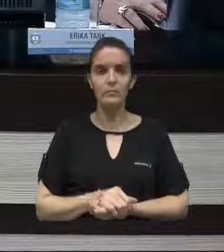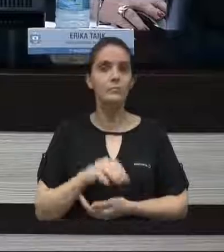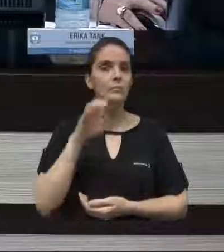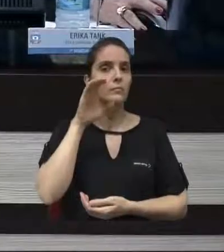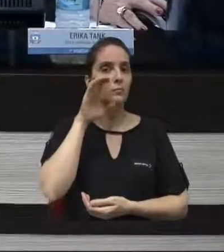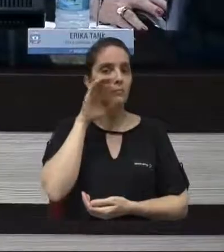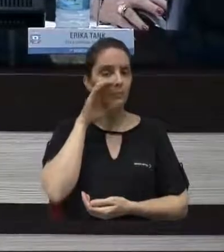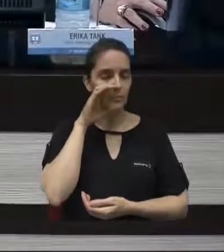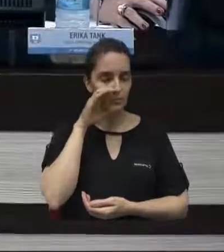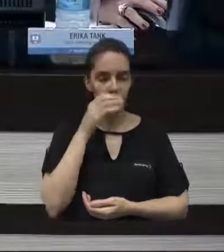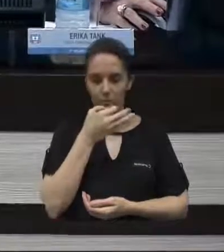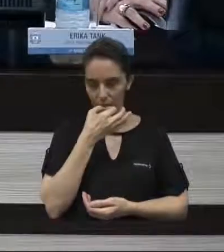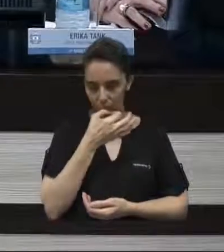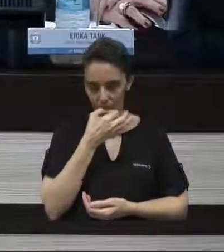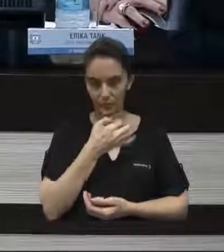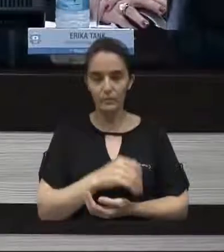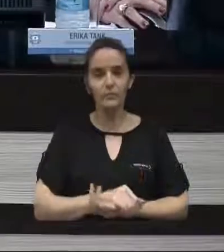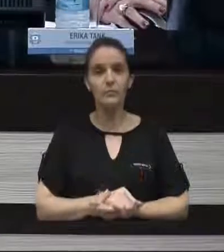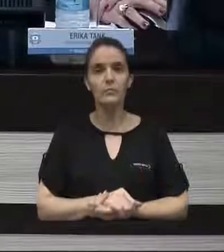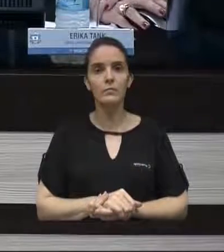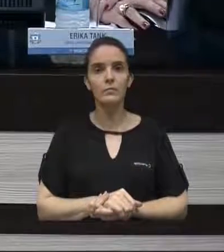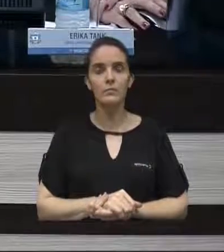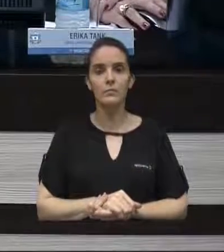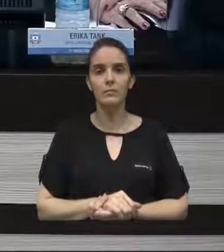palavra, a vereadora Constância.